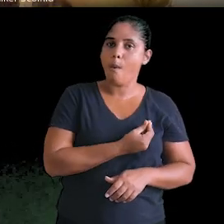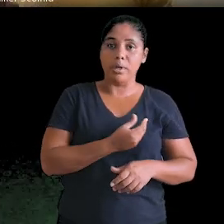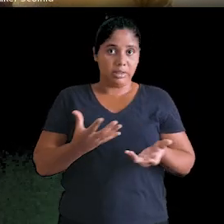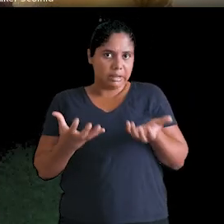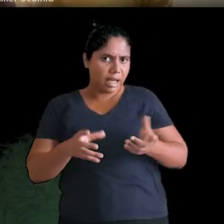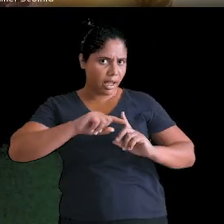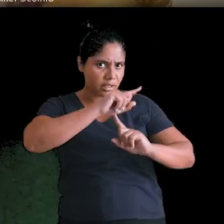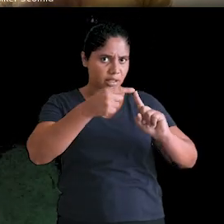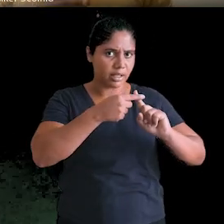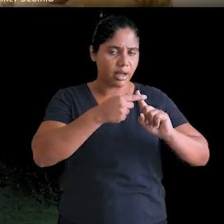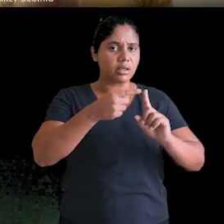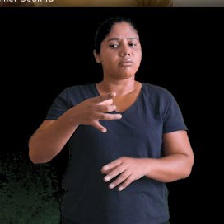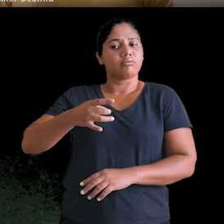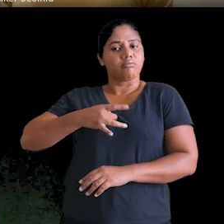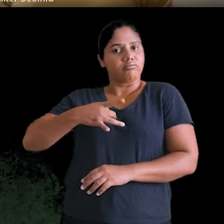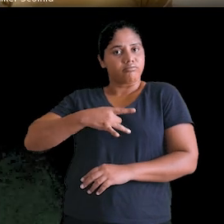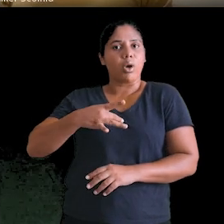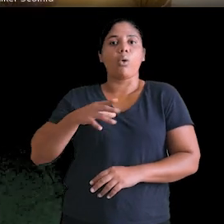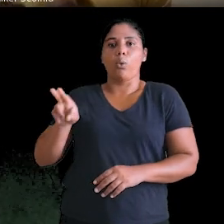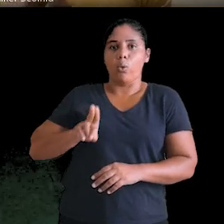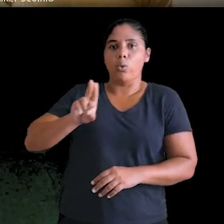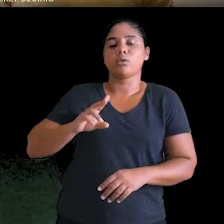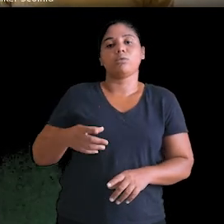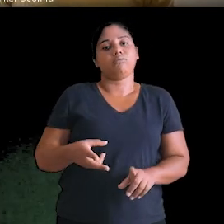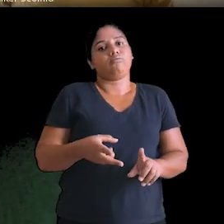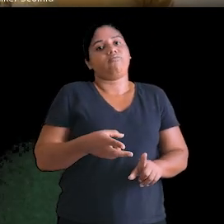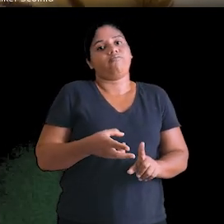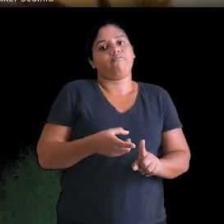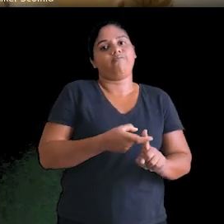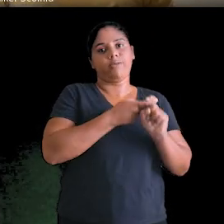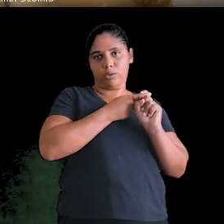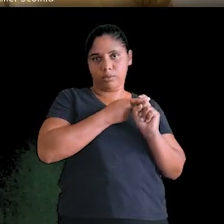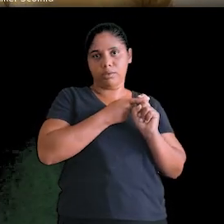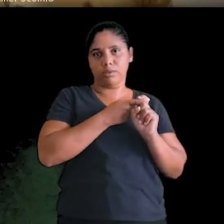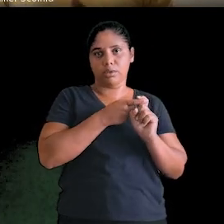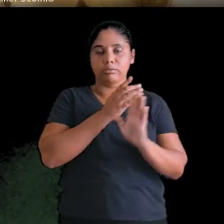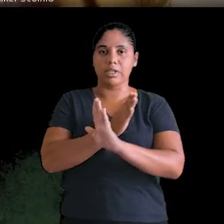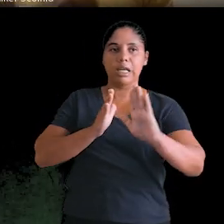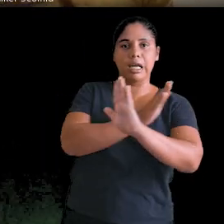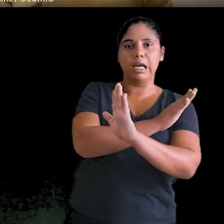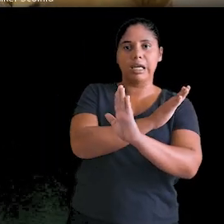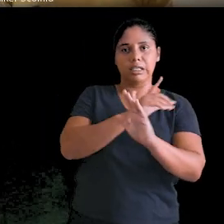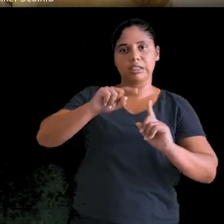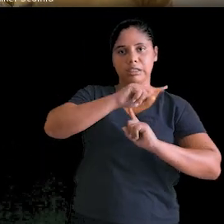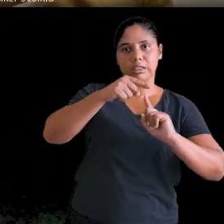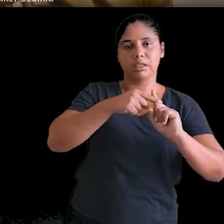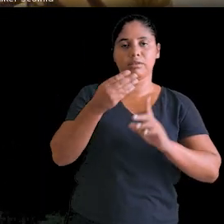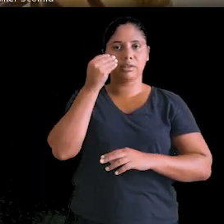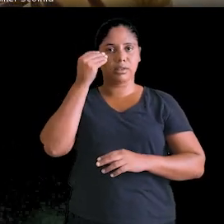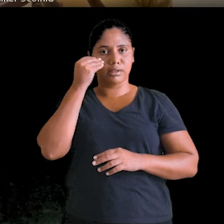de testosterona entre 3 a 6 meses antes de tentar engravidar. Esse período permite que o retorno do ciclo